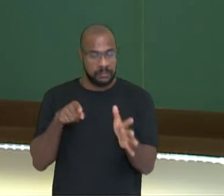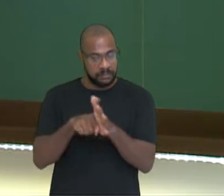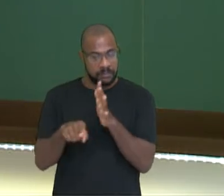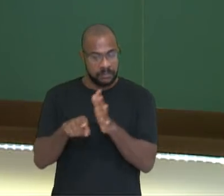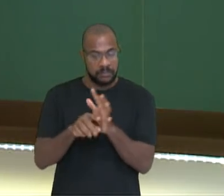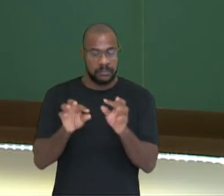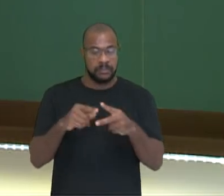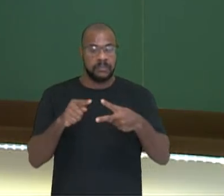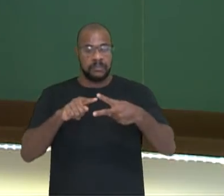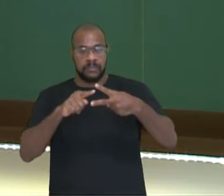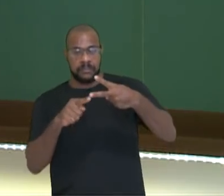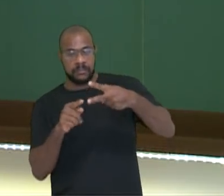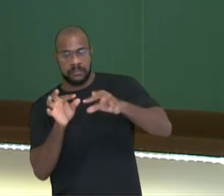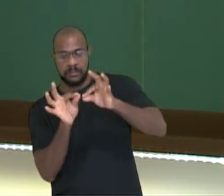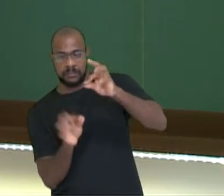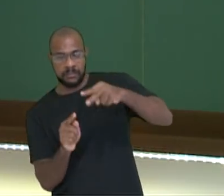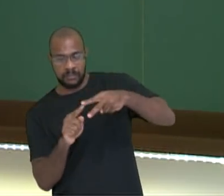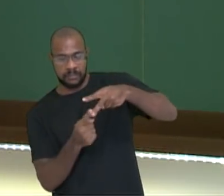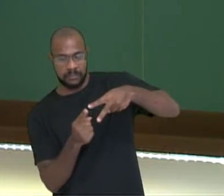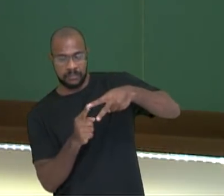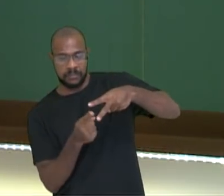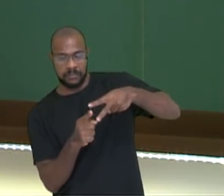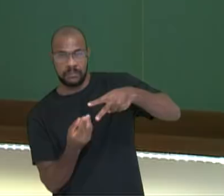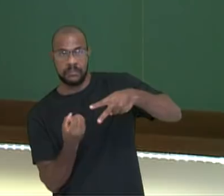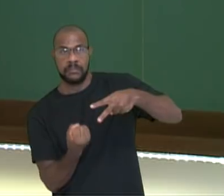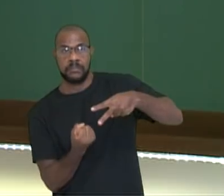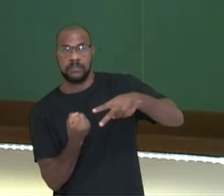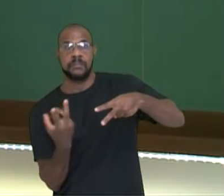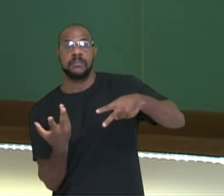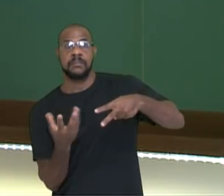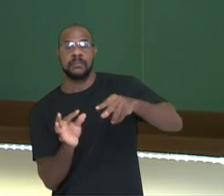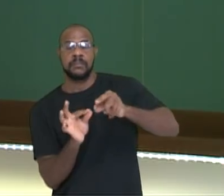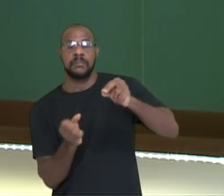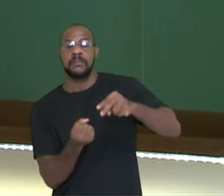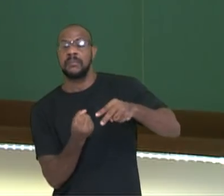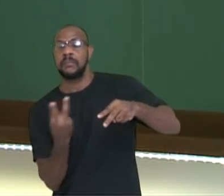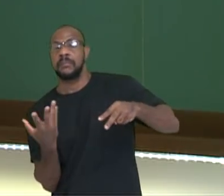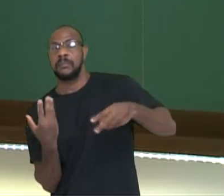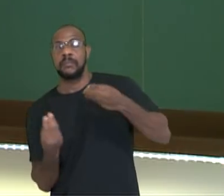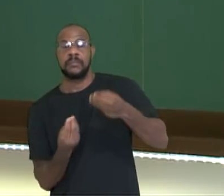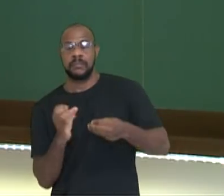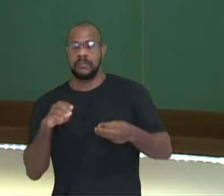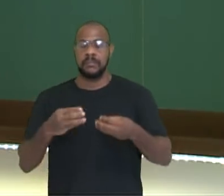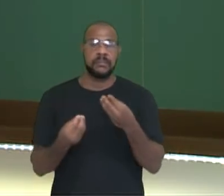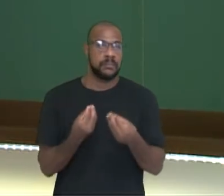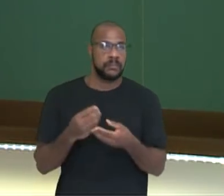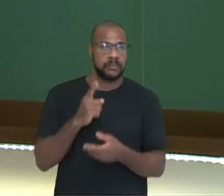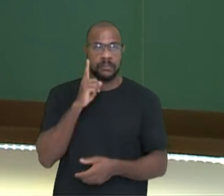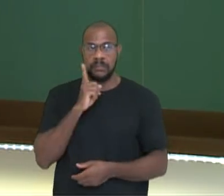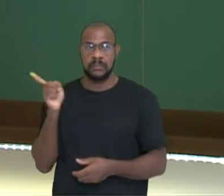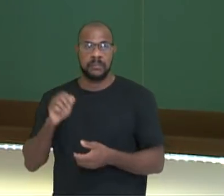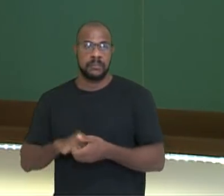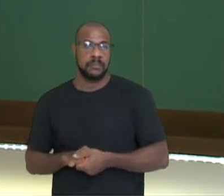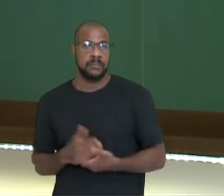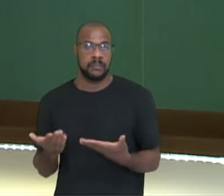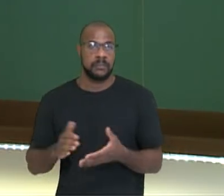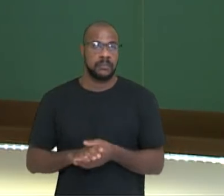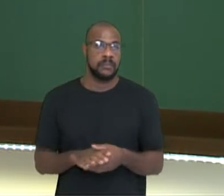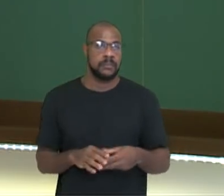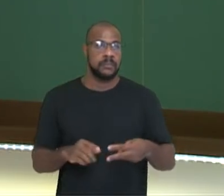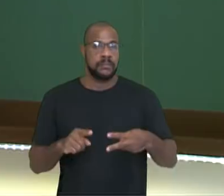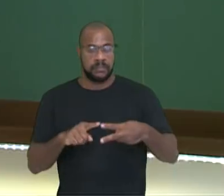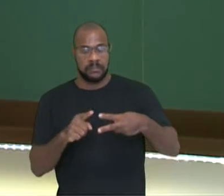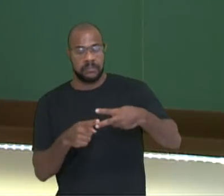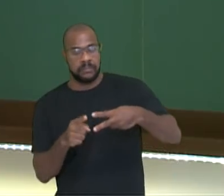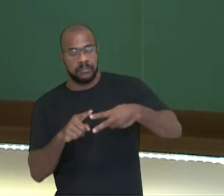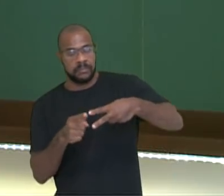pode ser indicado por L ou por um segmento de reta. Não sei. Eu sei que o comprimento da circunferência inteira é 2 vezes